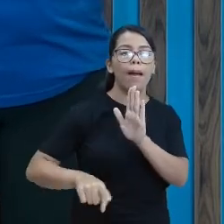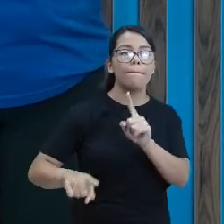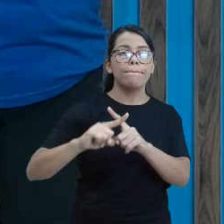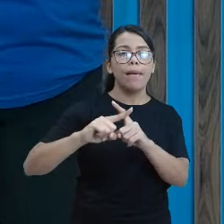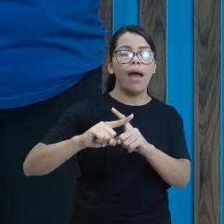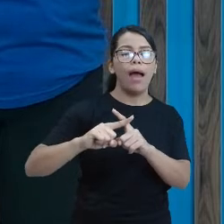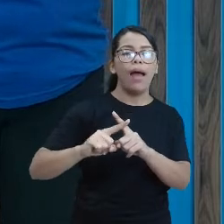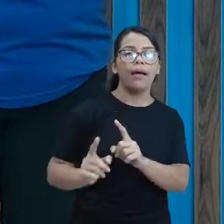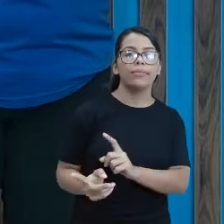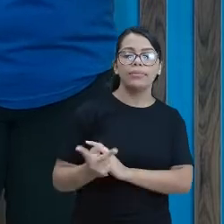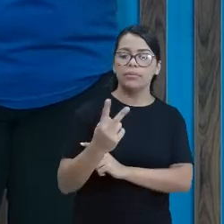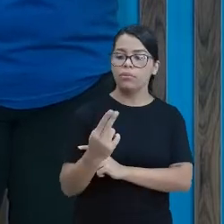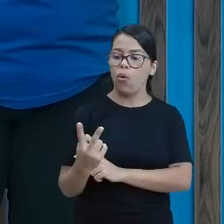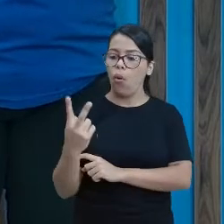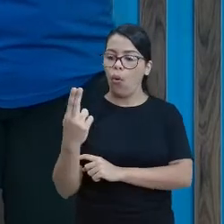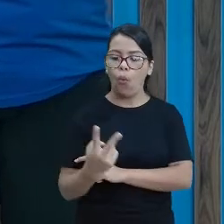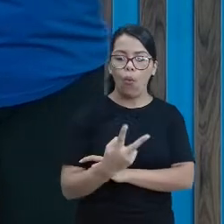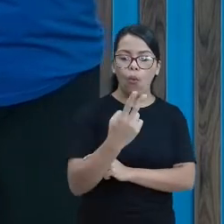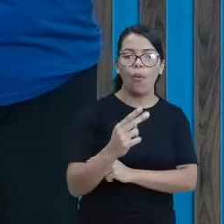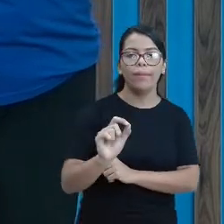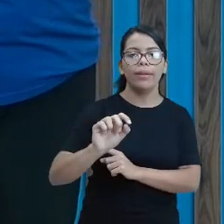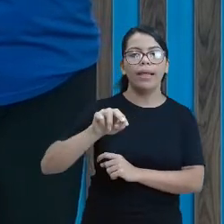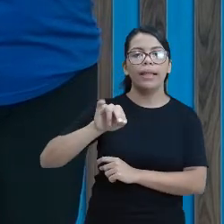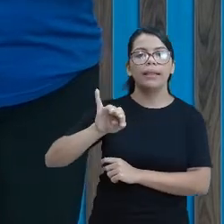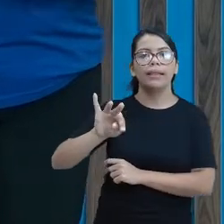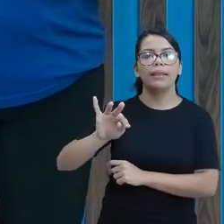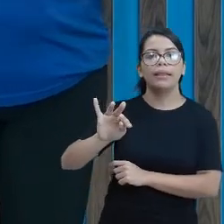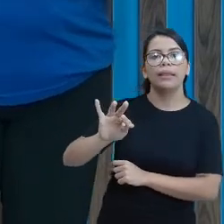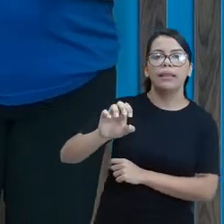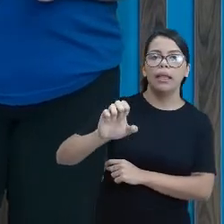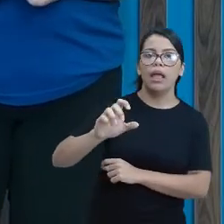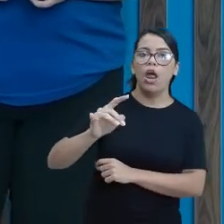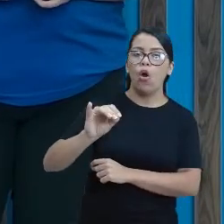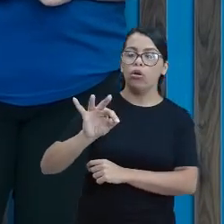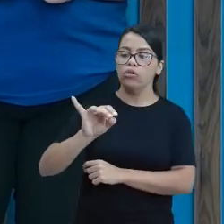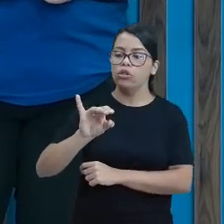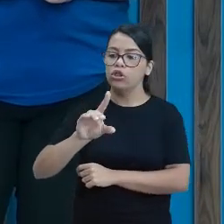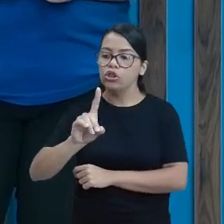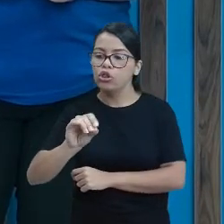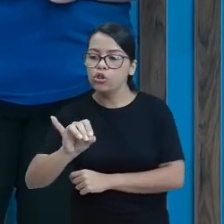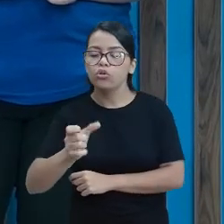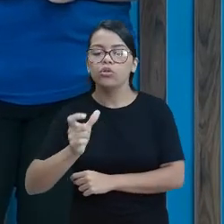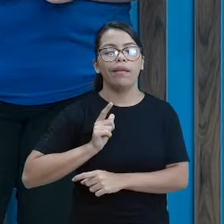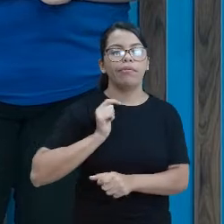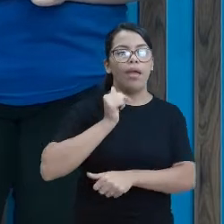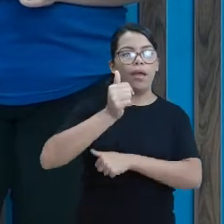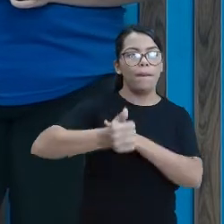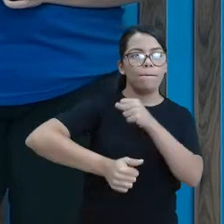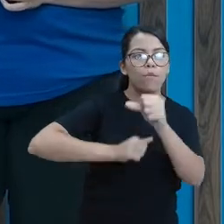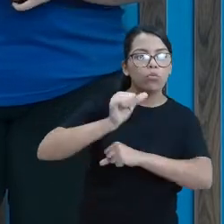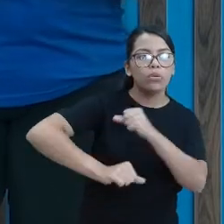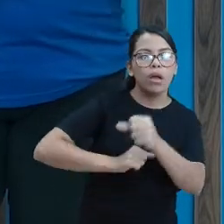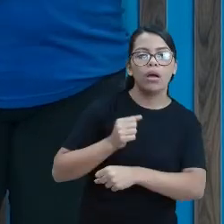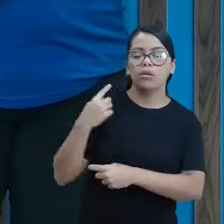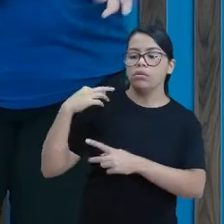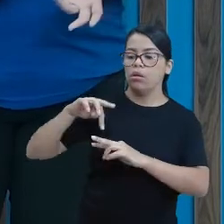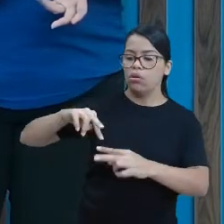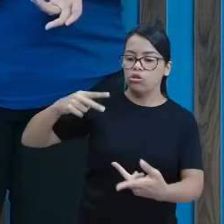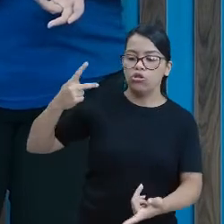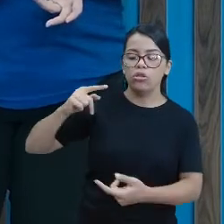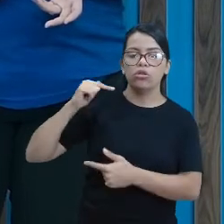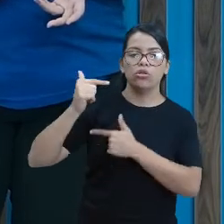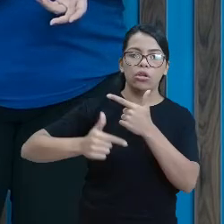pares de nucleotídeos naquele trechinho do DNA, aí, gente, pode ocorrer as mutações genéticas ou